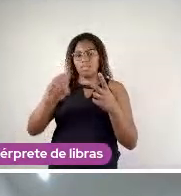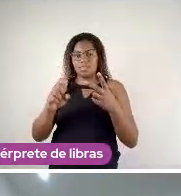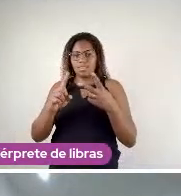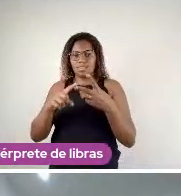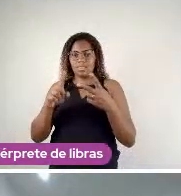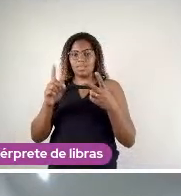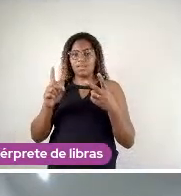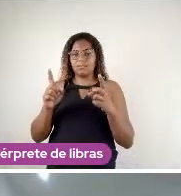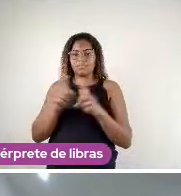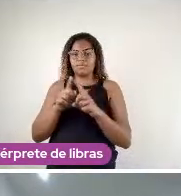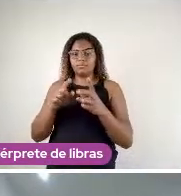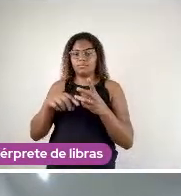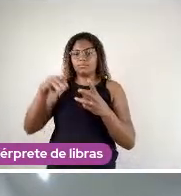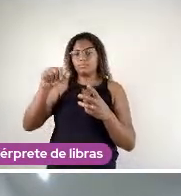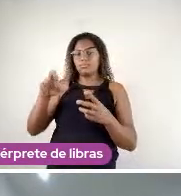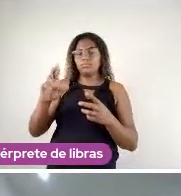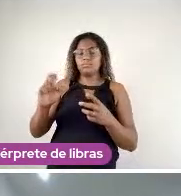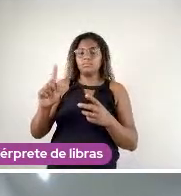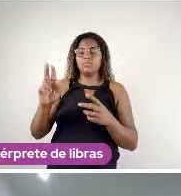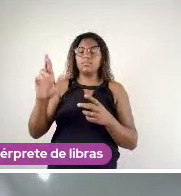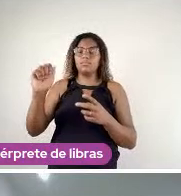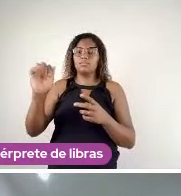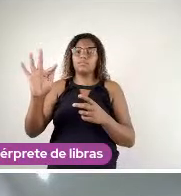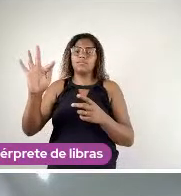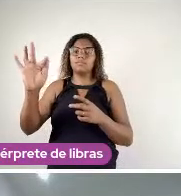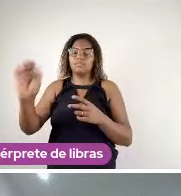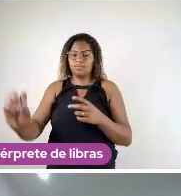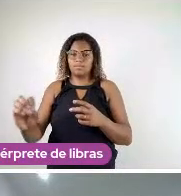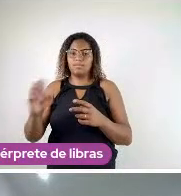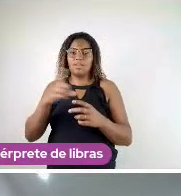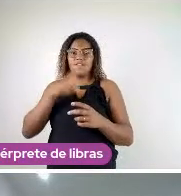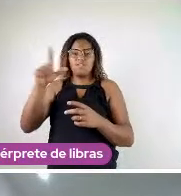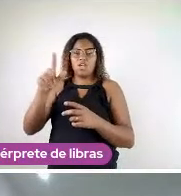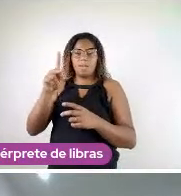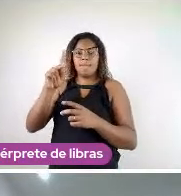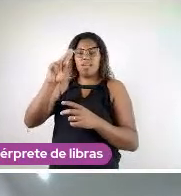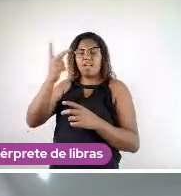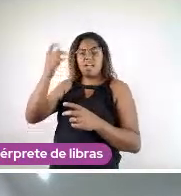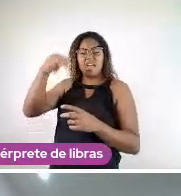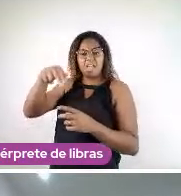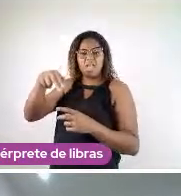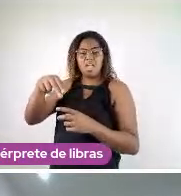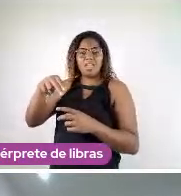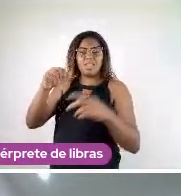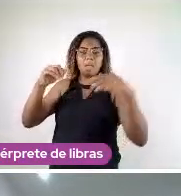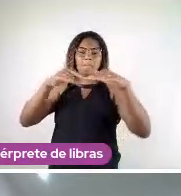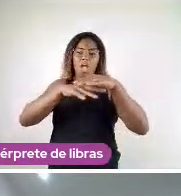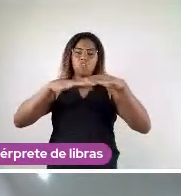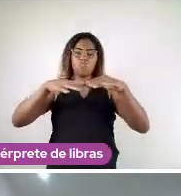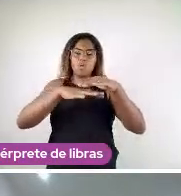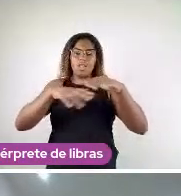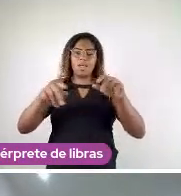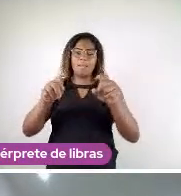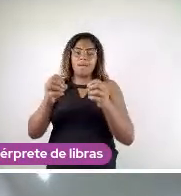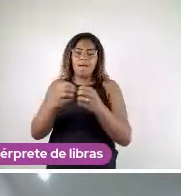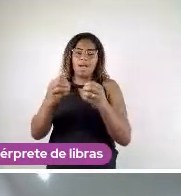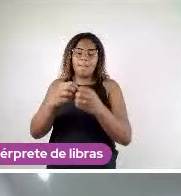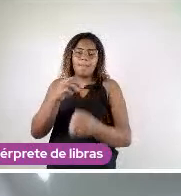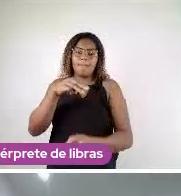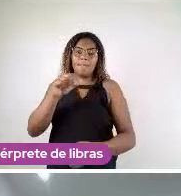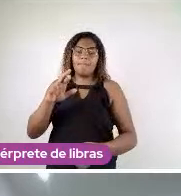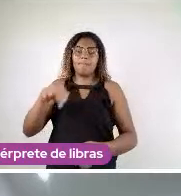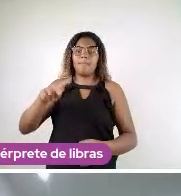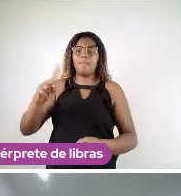também o marégrafo que fica ali no DHN, mais para o interior ali da Baía de Guanabara, na Marinha. Então, a partir